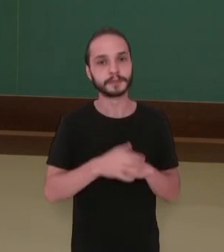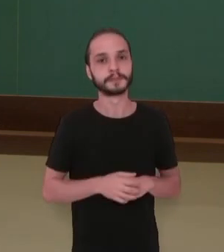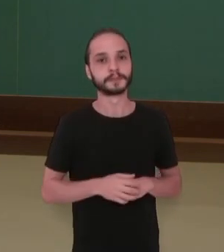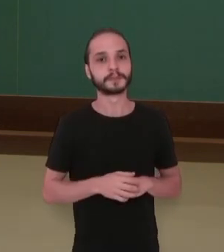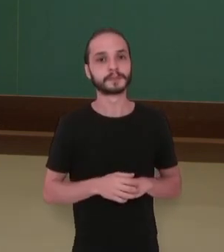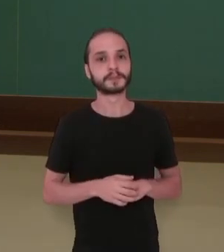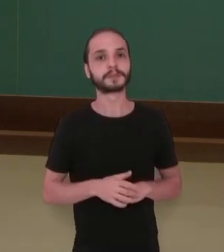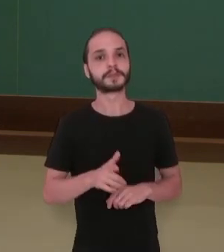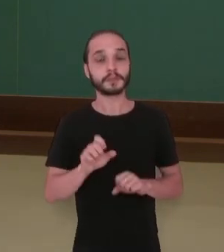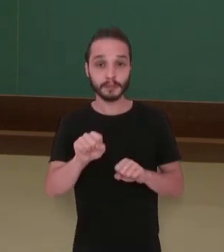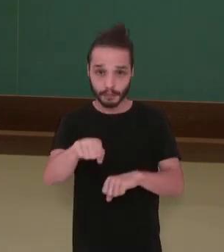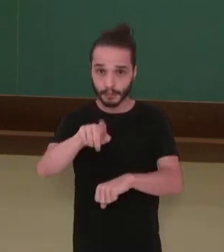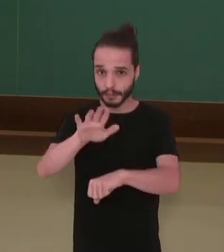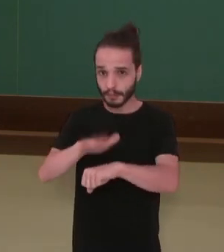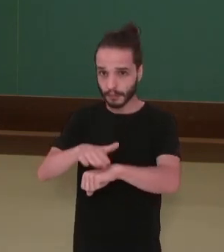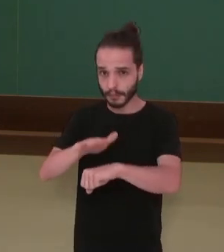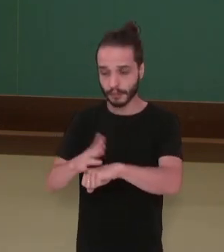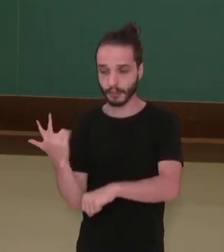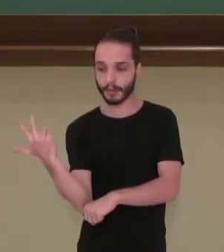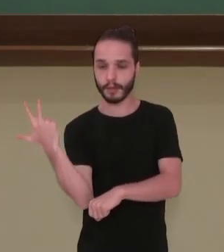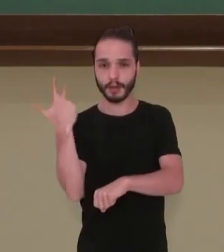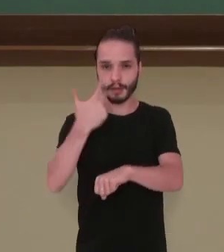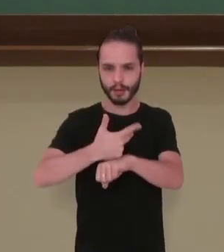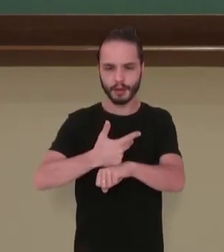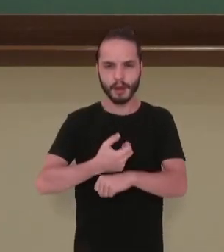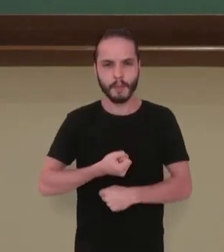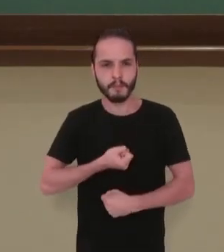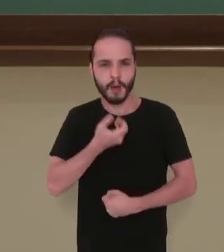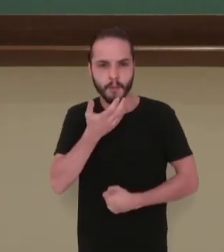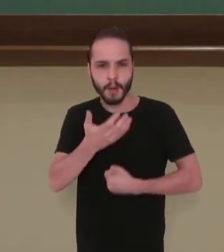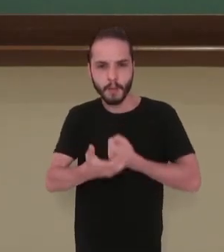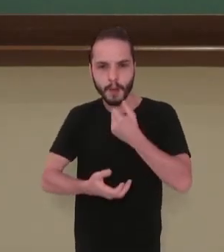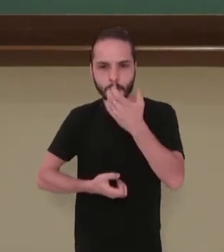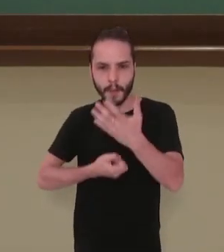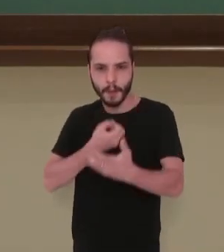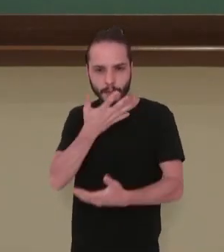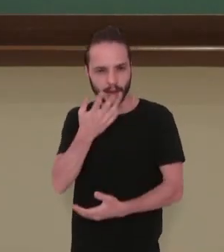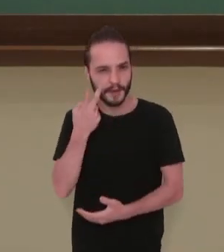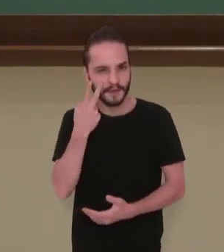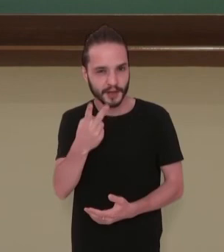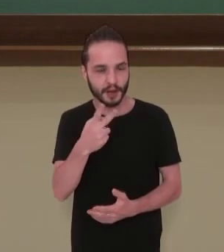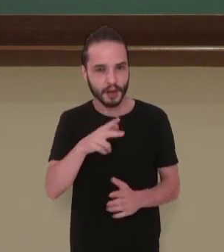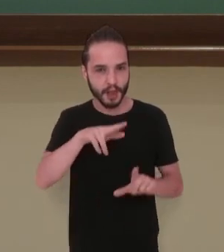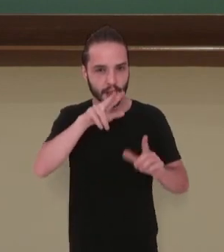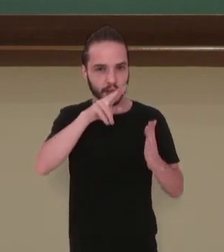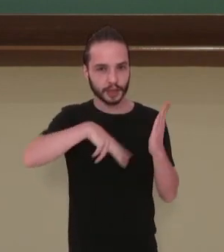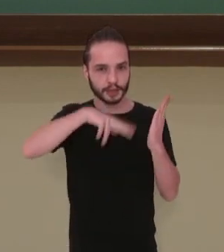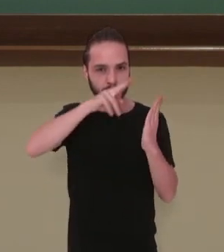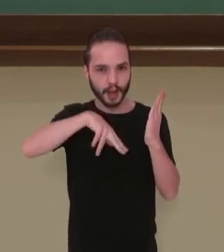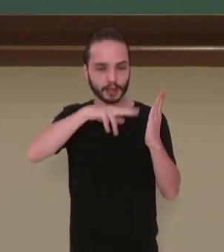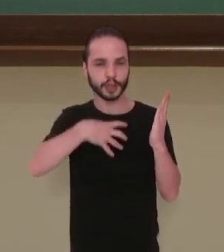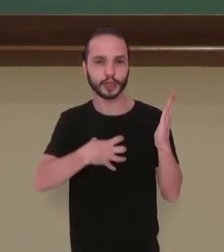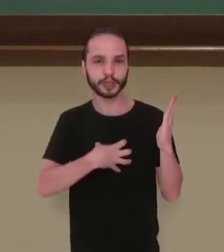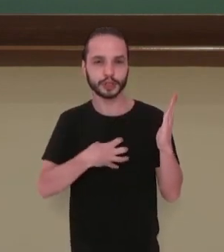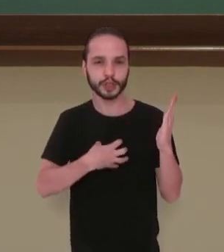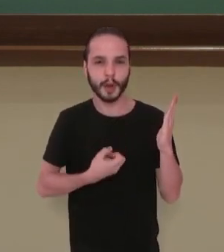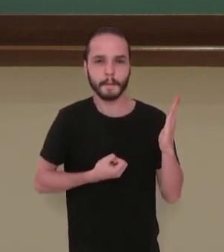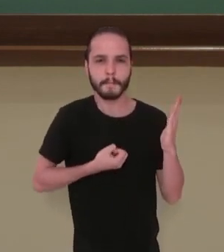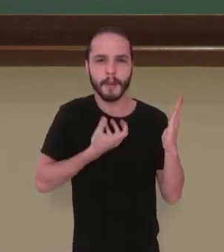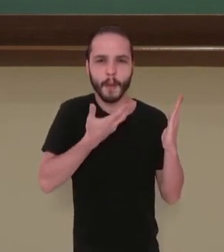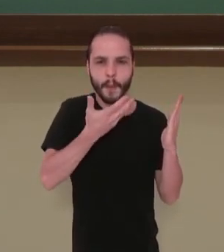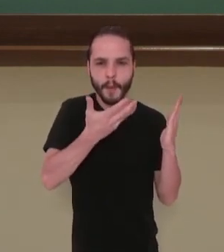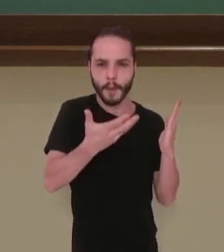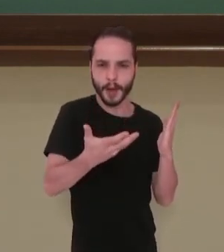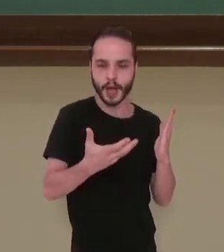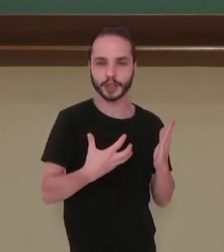declamando, encenando a estrofe escrita. Você viu na minha leitura como a leitura poética pode ser o quê? Mais